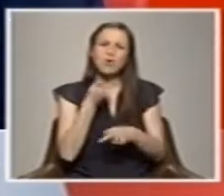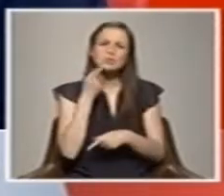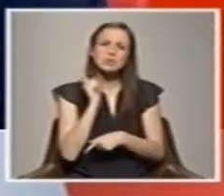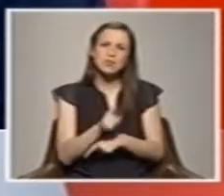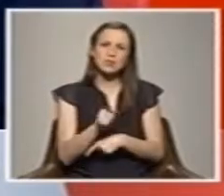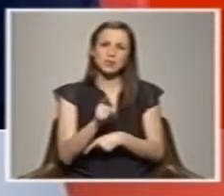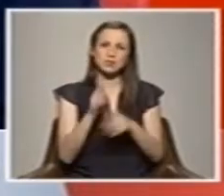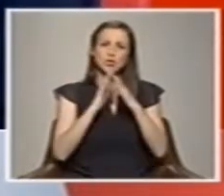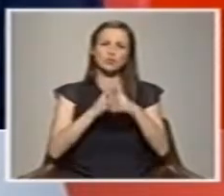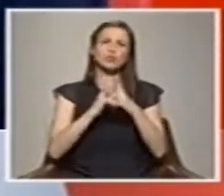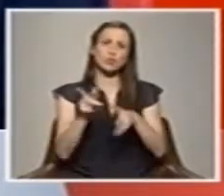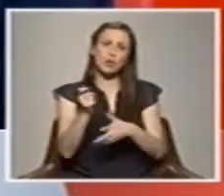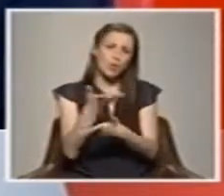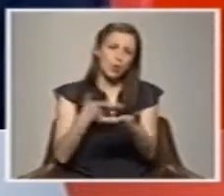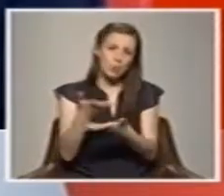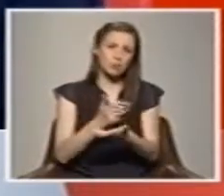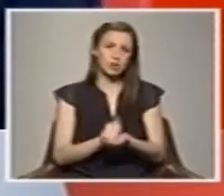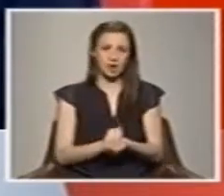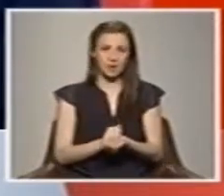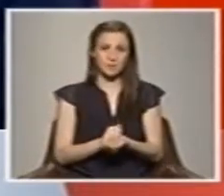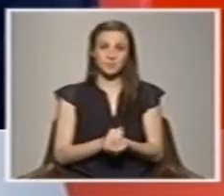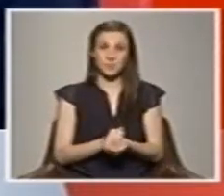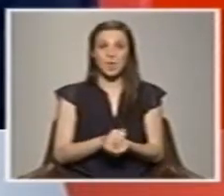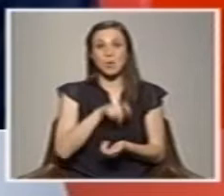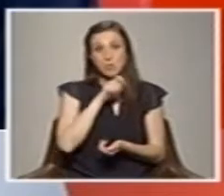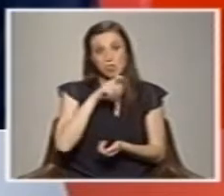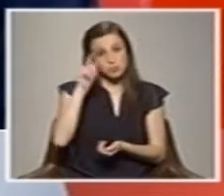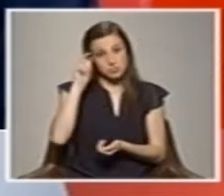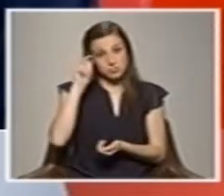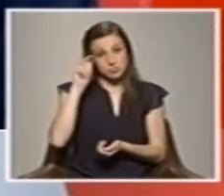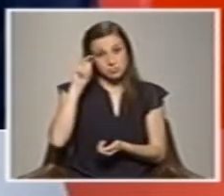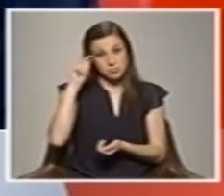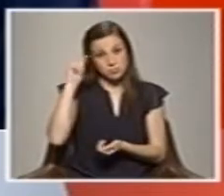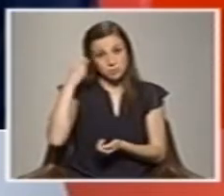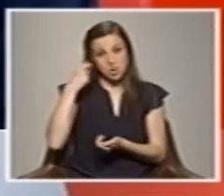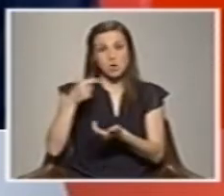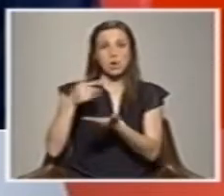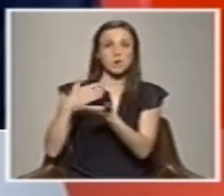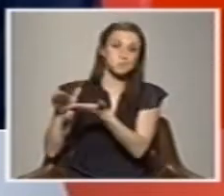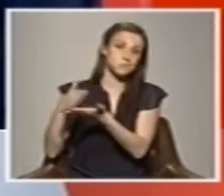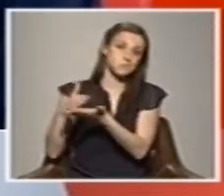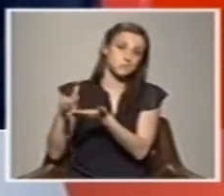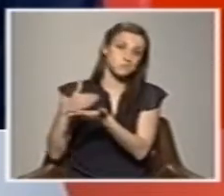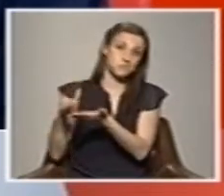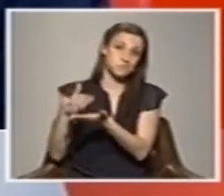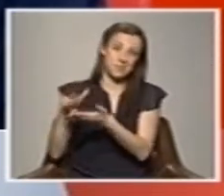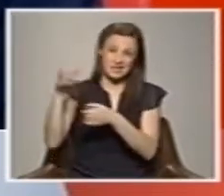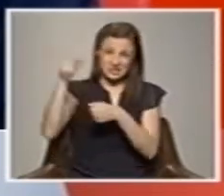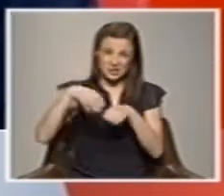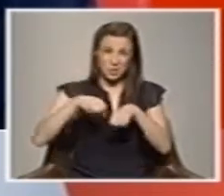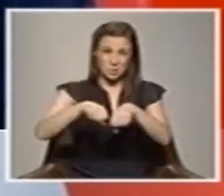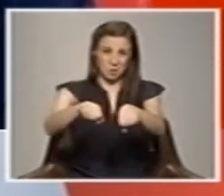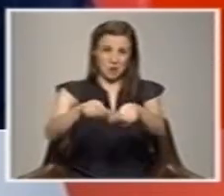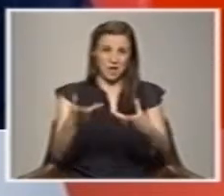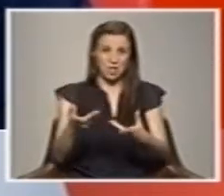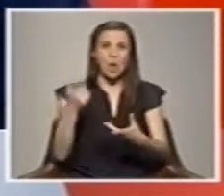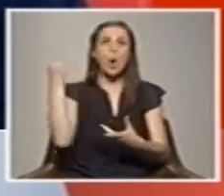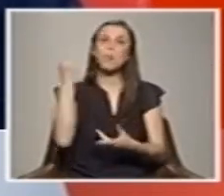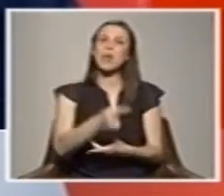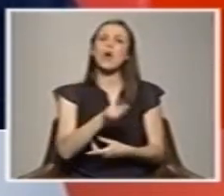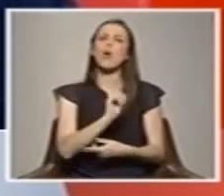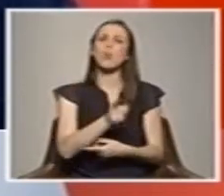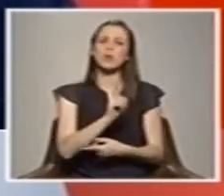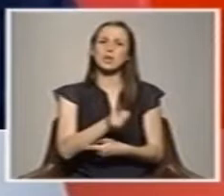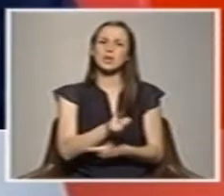exemplo, é necessário, se calhar, penalizar efetivamente o desperdício que existe nessas grandes superfícies para obrigá-las a que efetivamente